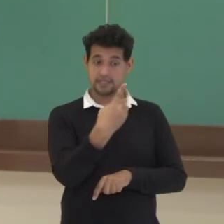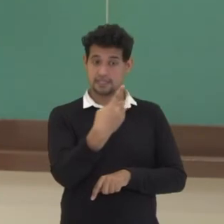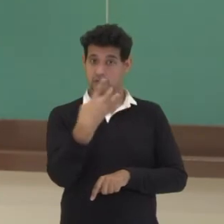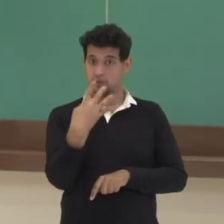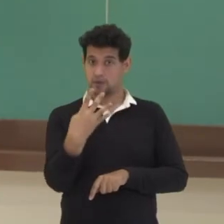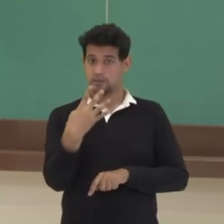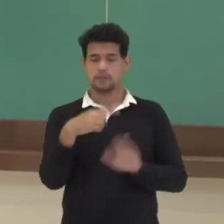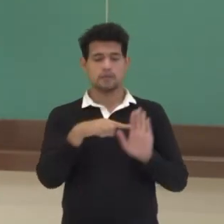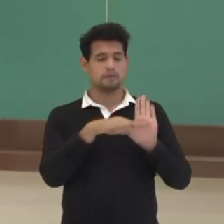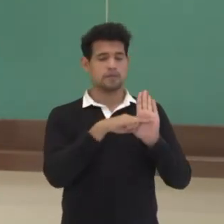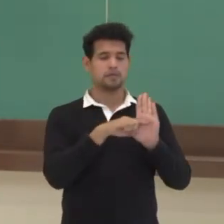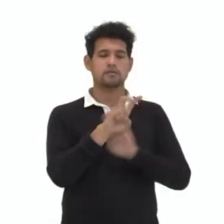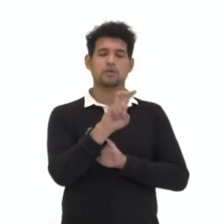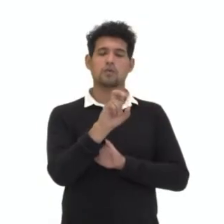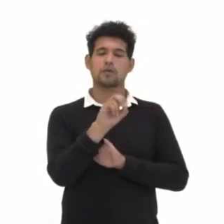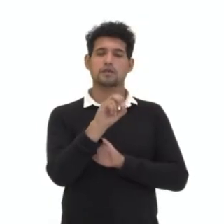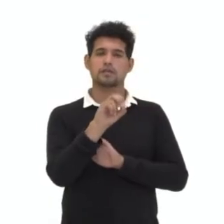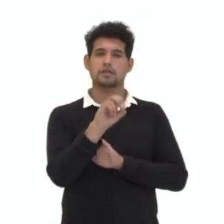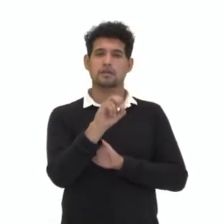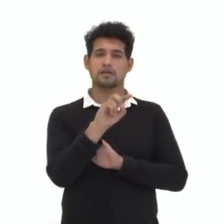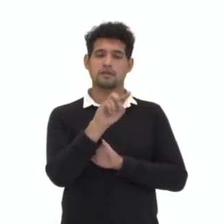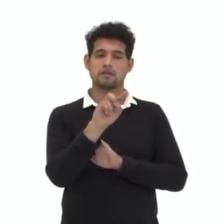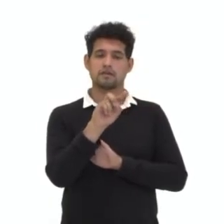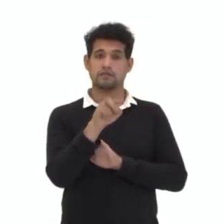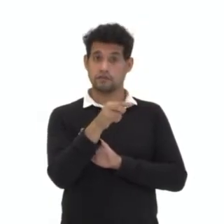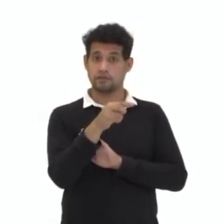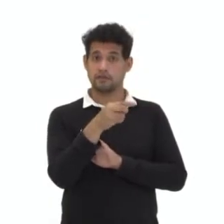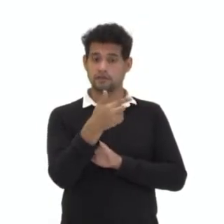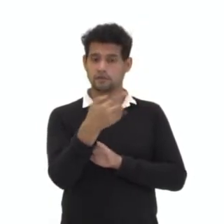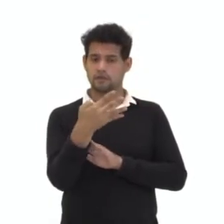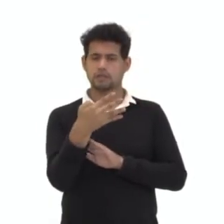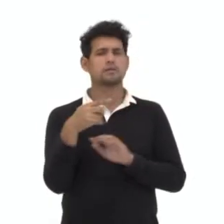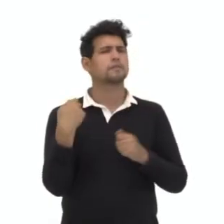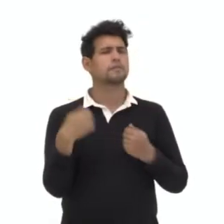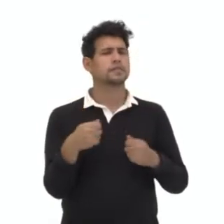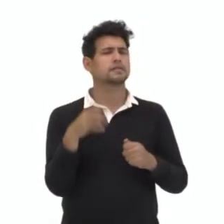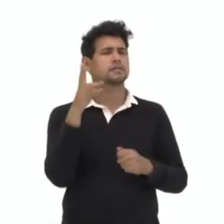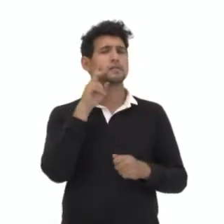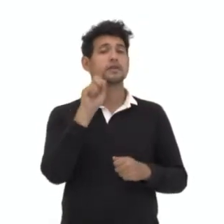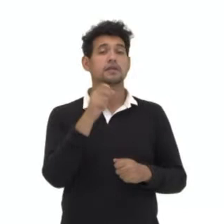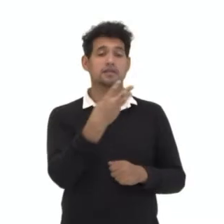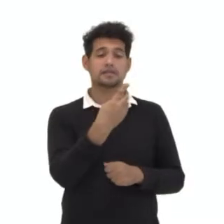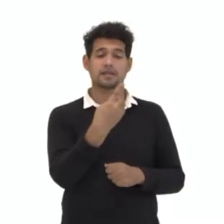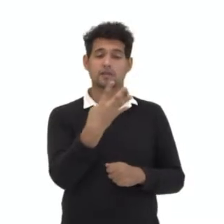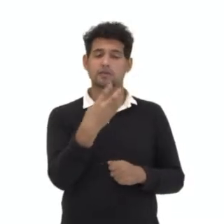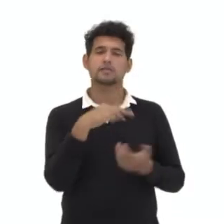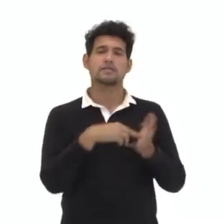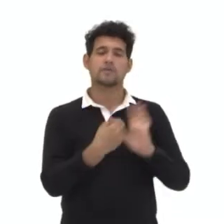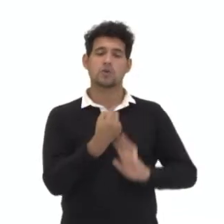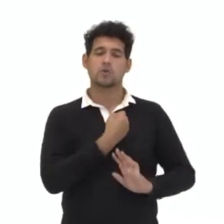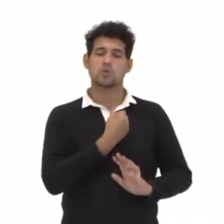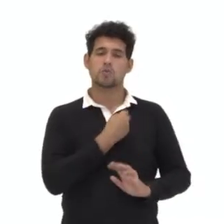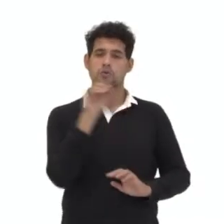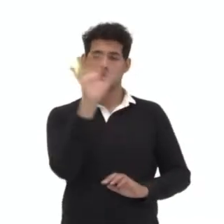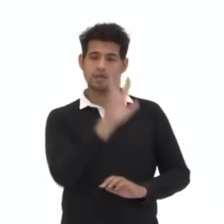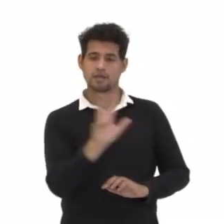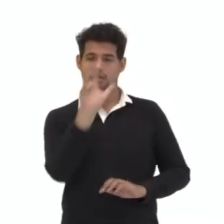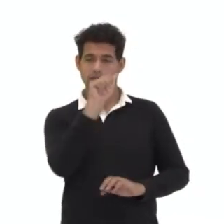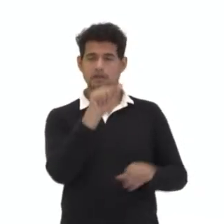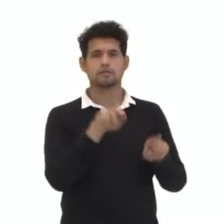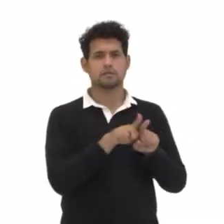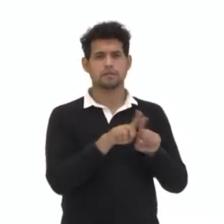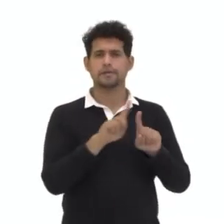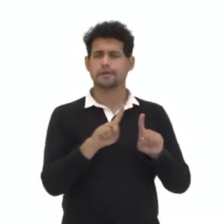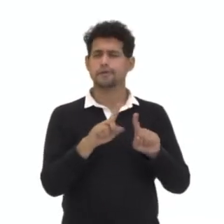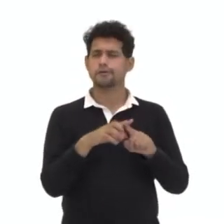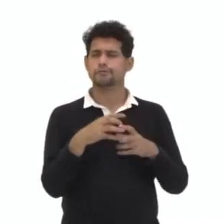menos 50,24, lembre também, né, que 314 é um número inteiro. Então, aí é também uma